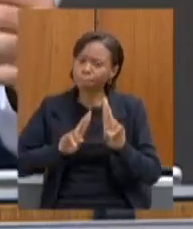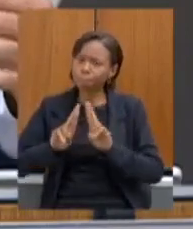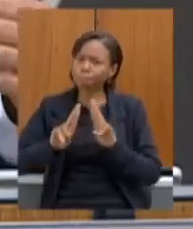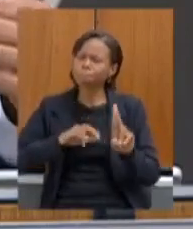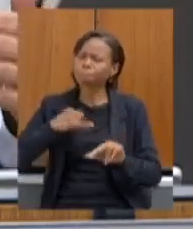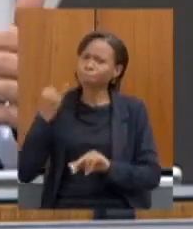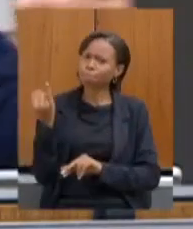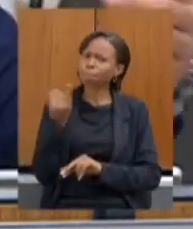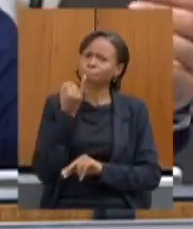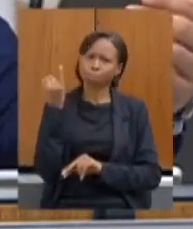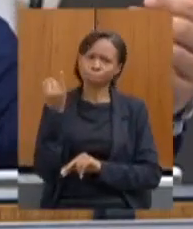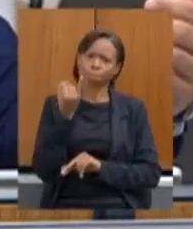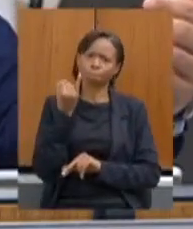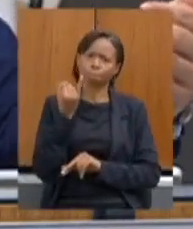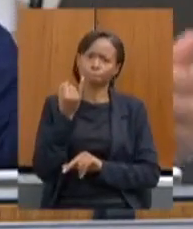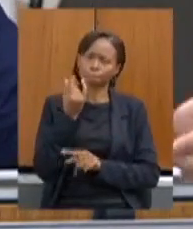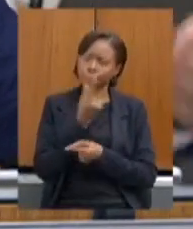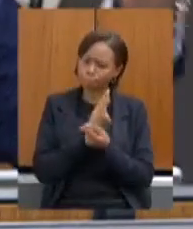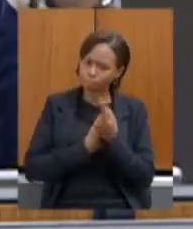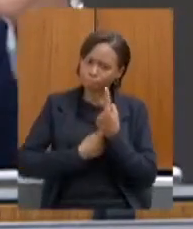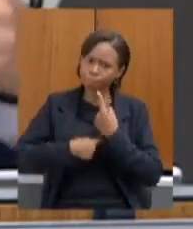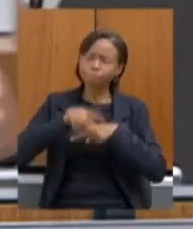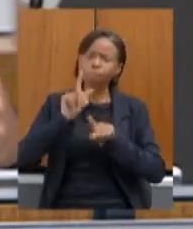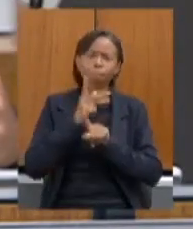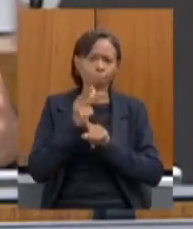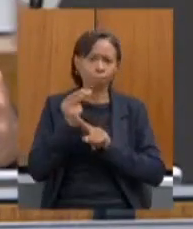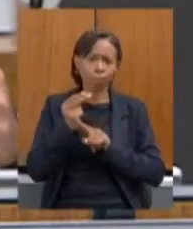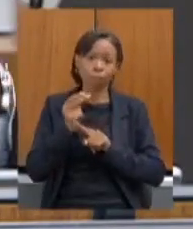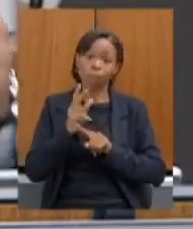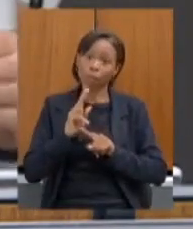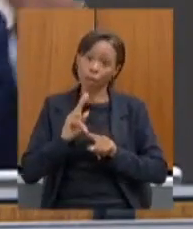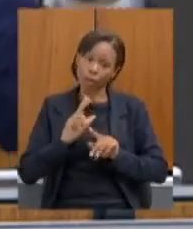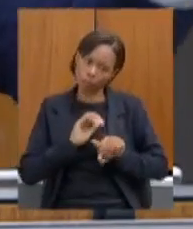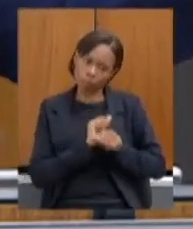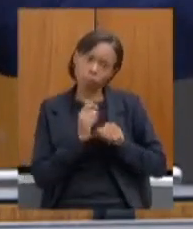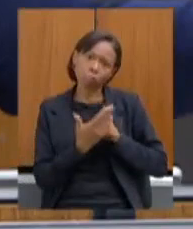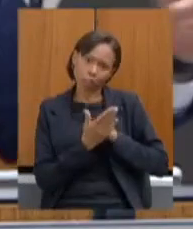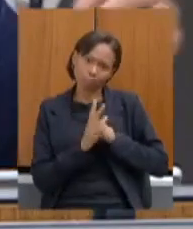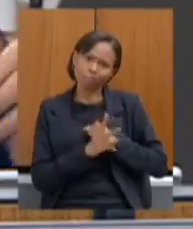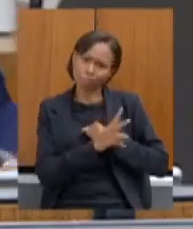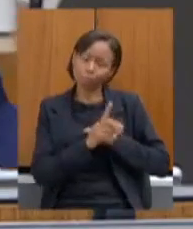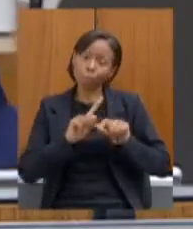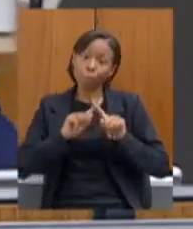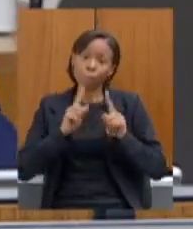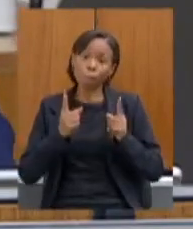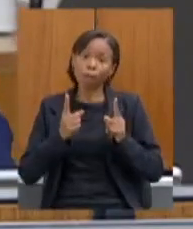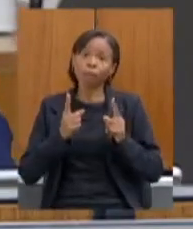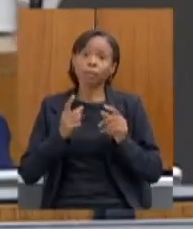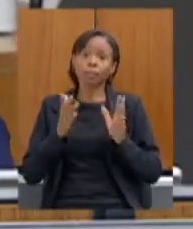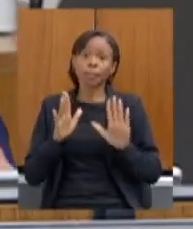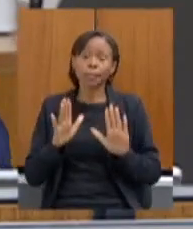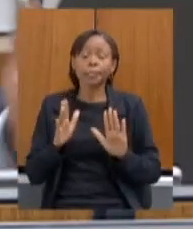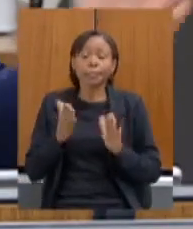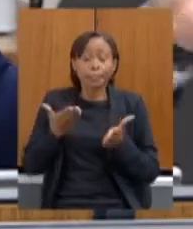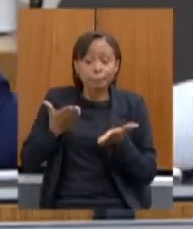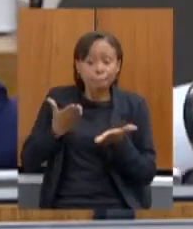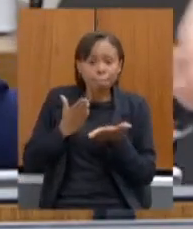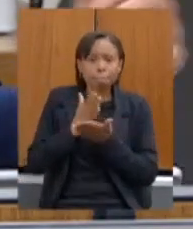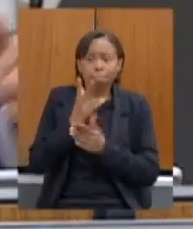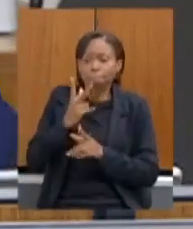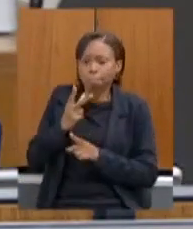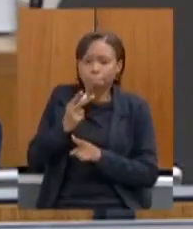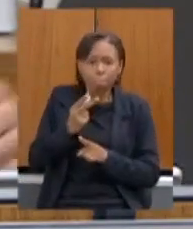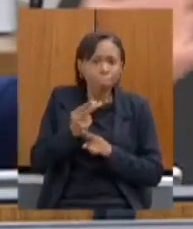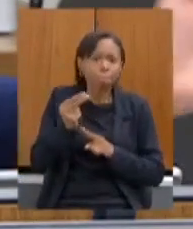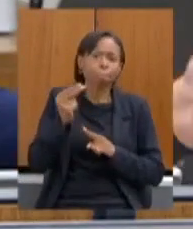vencer, ainda que não tenha acabado a pandemia, mas vencer os obstáculos colocados no ano de 2020. Então, mais uma vez, deputado Antônio